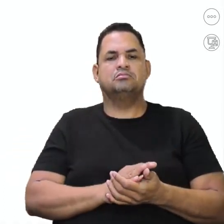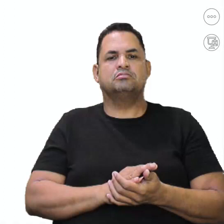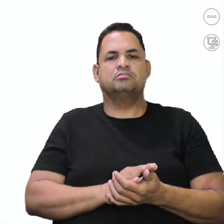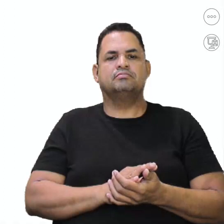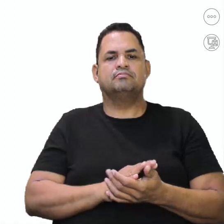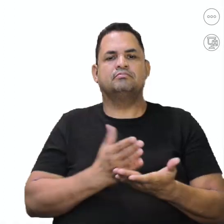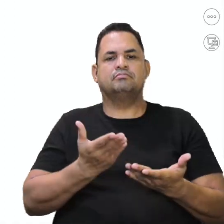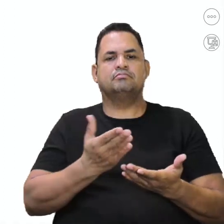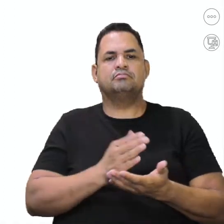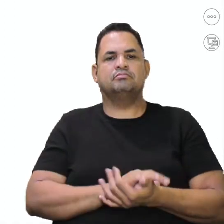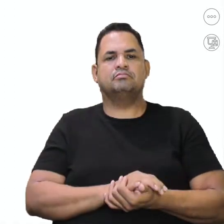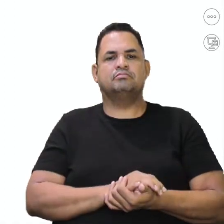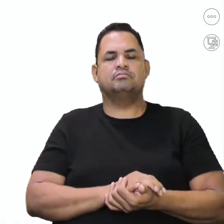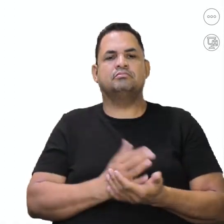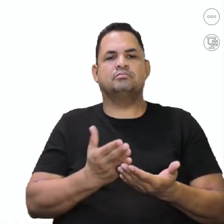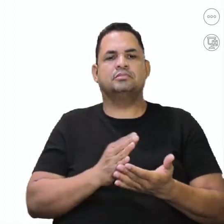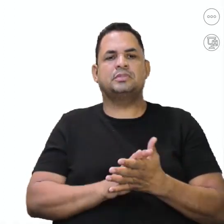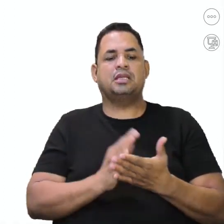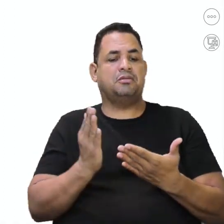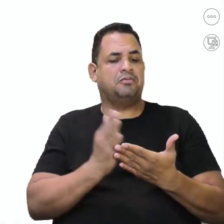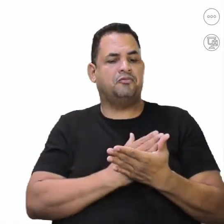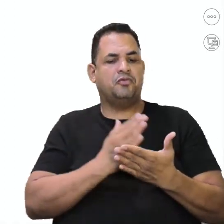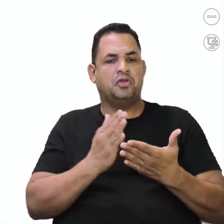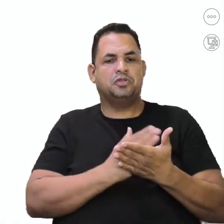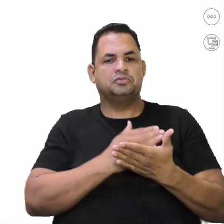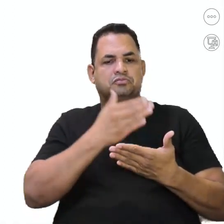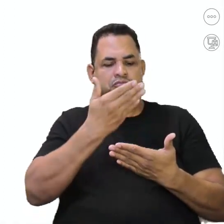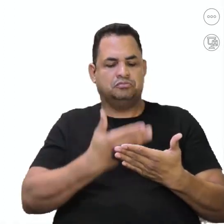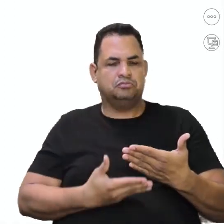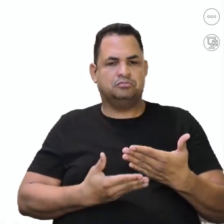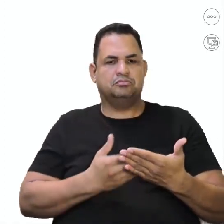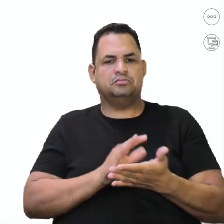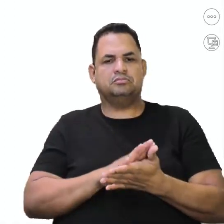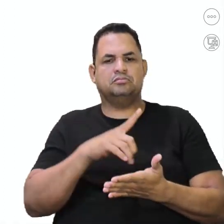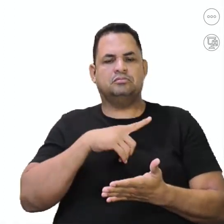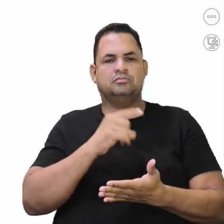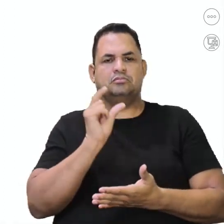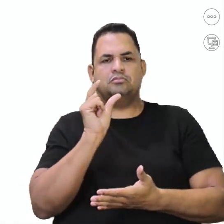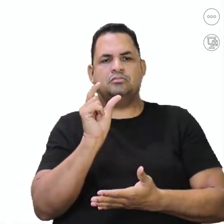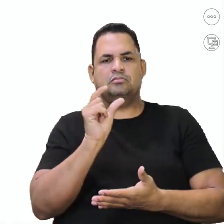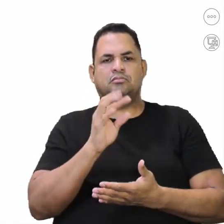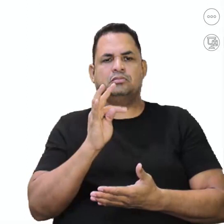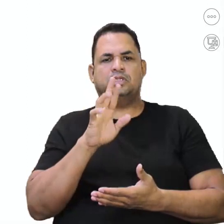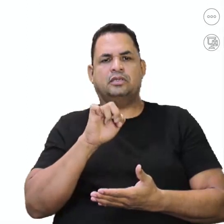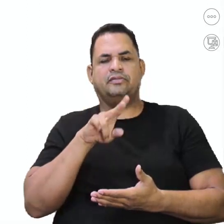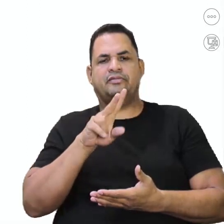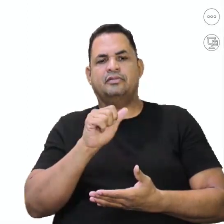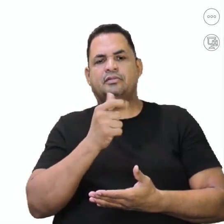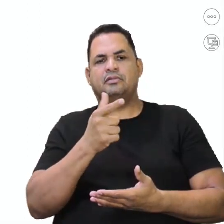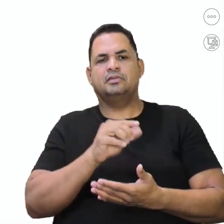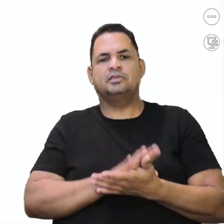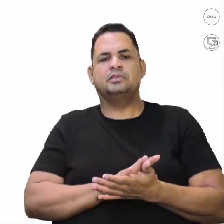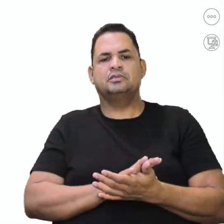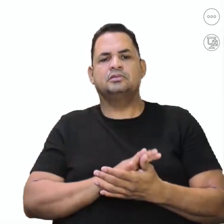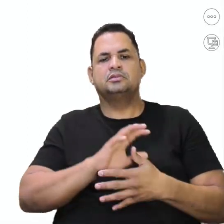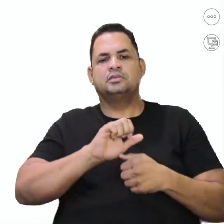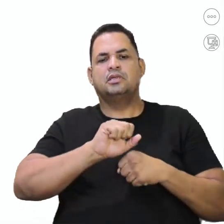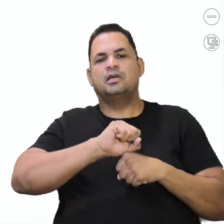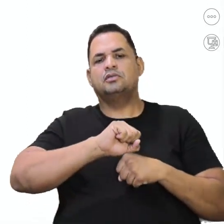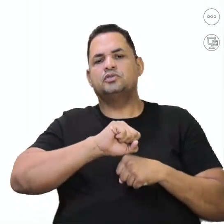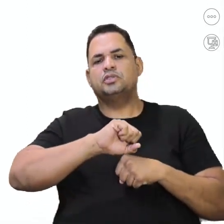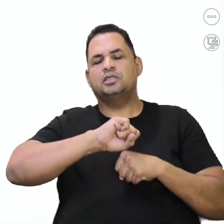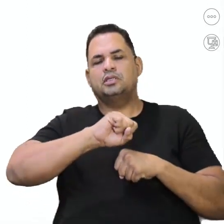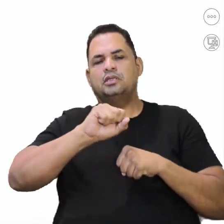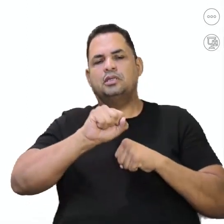outras. Flyer significa folheto pra gente, tá? E aí temos a palavra travel que vem antes, que é o adjetivo